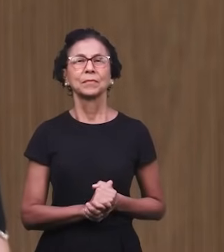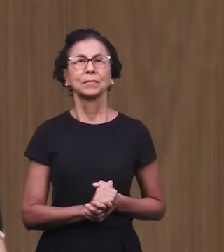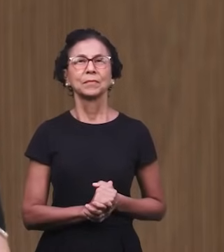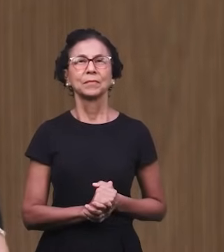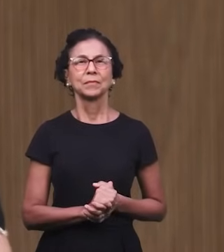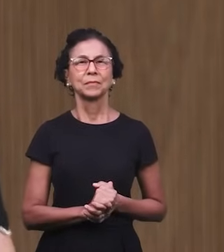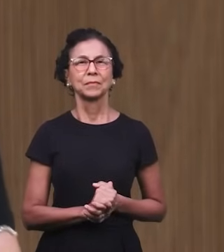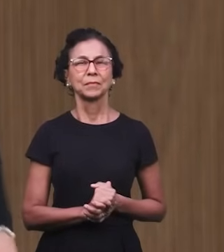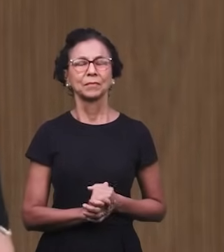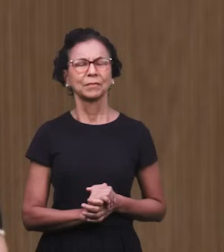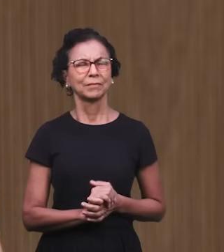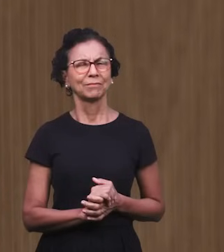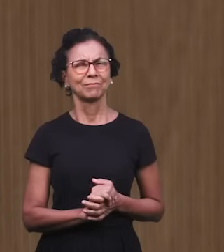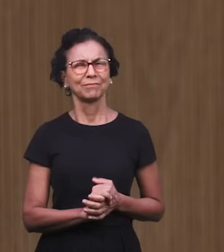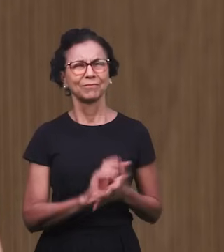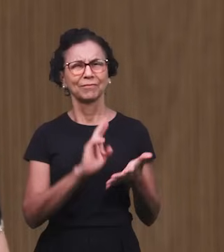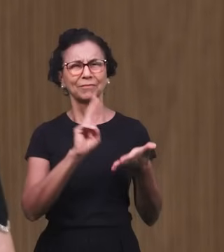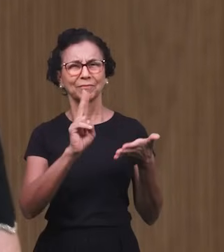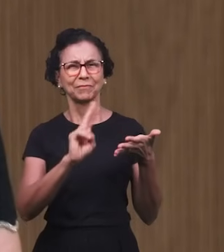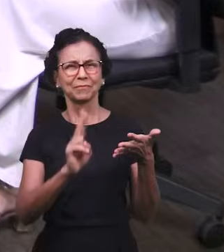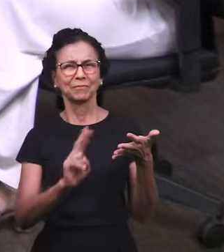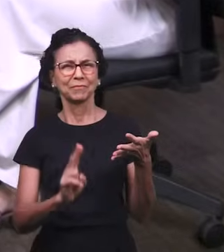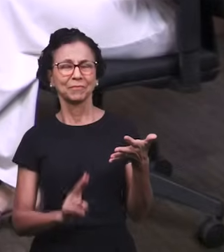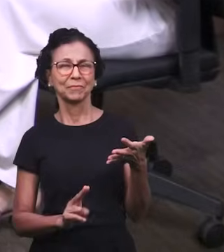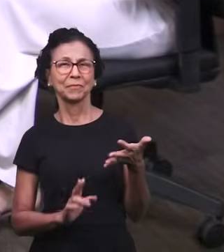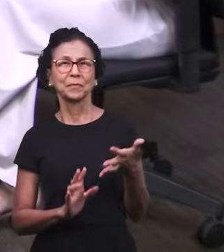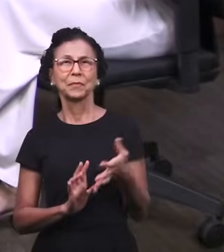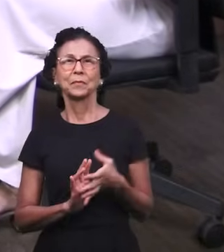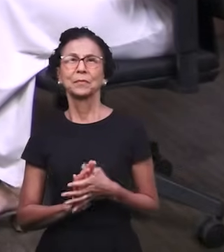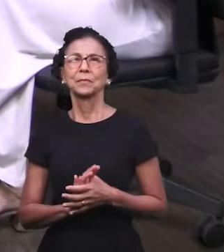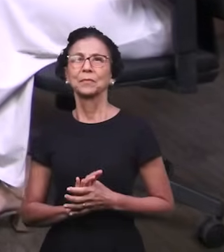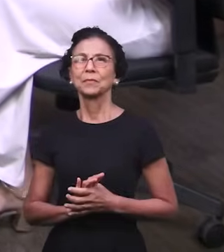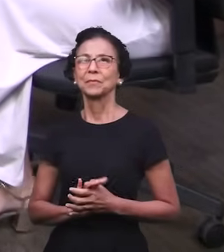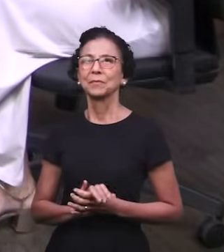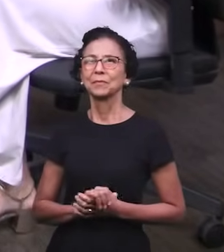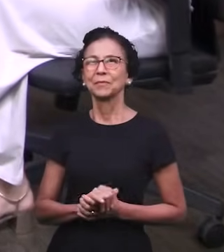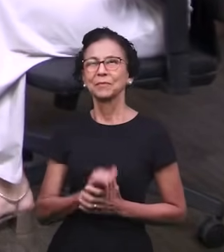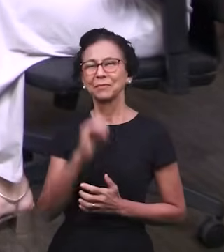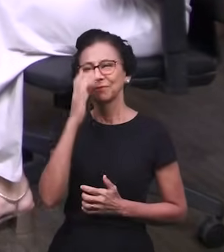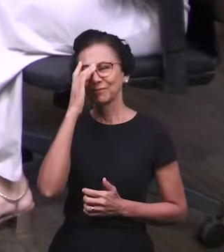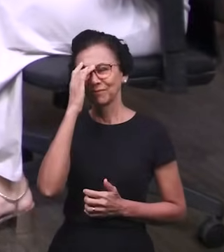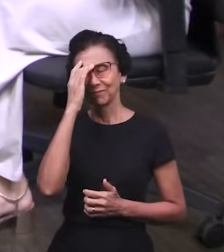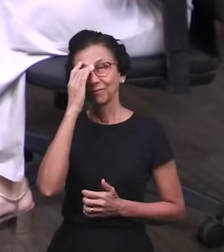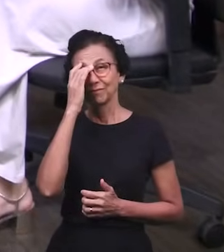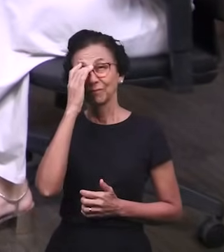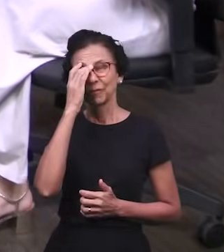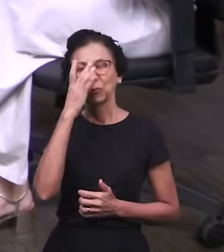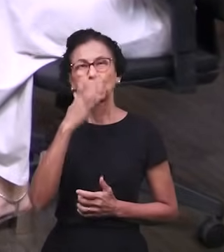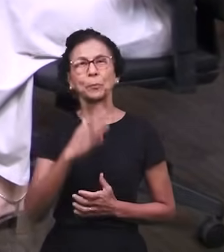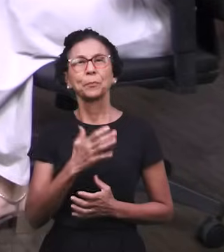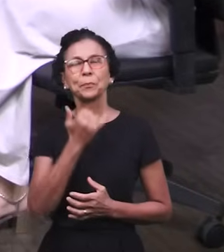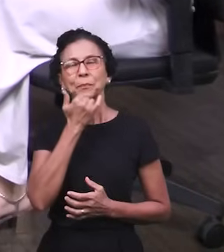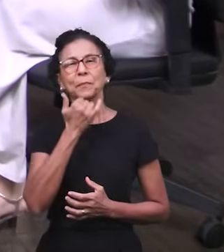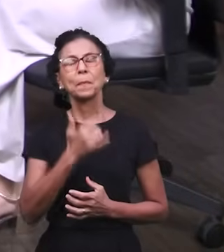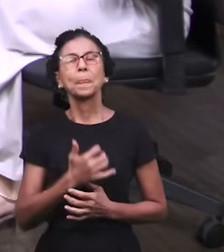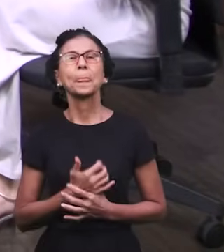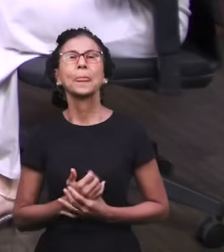Karina e eu, a Raíssa. Pronto, agora vai todo mundo querer saber desses quem é a chefe. É verdade.